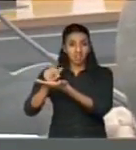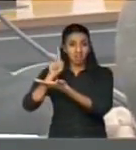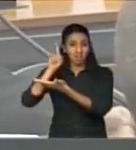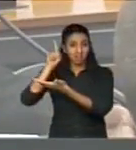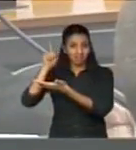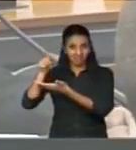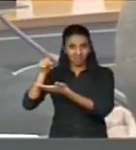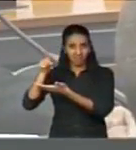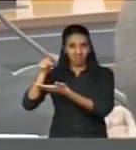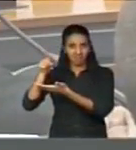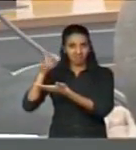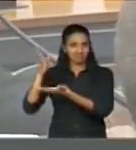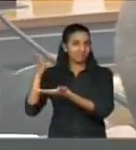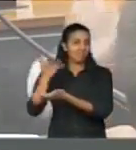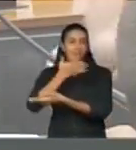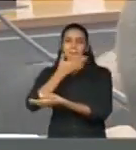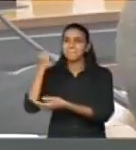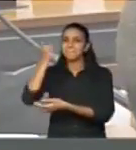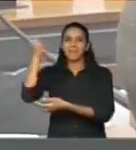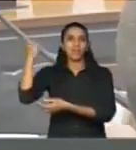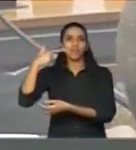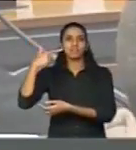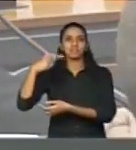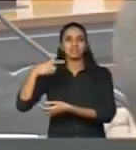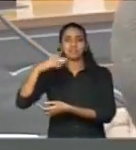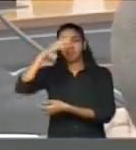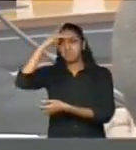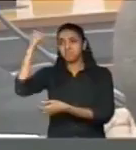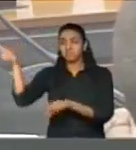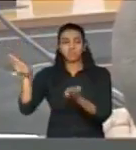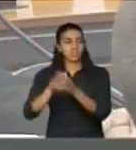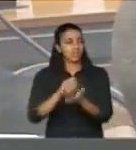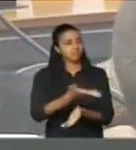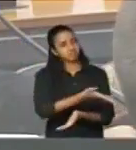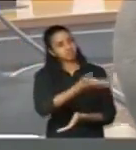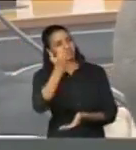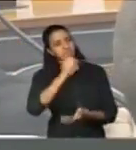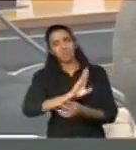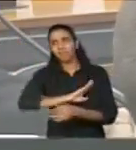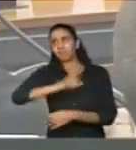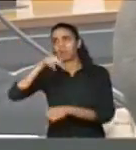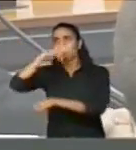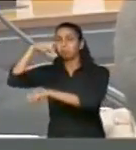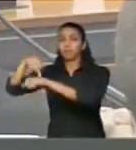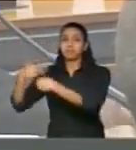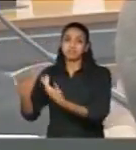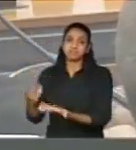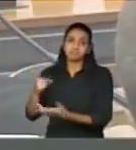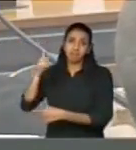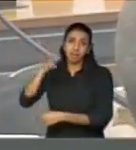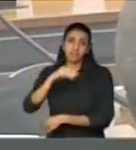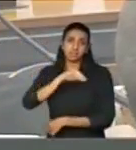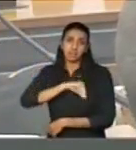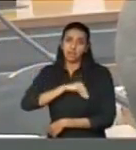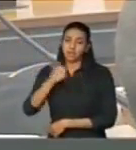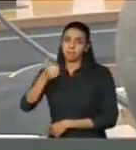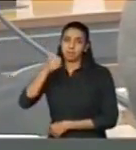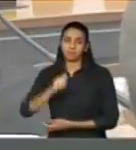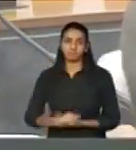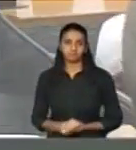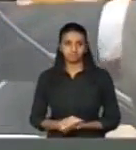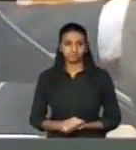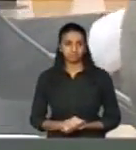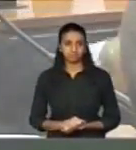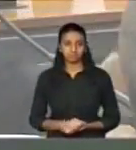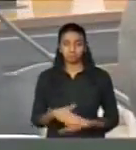compatíveis, eles pagam aí fortunas e levam as pessoas. Se falou aqui do KC-390. Ministro,